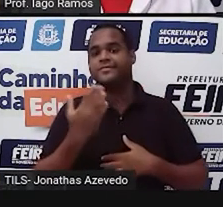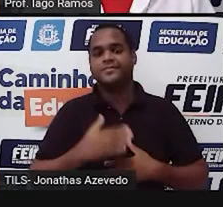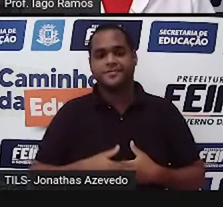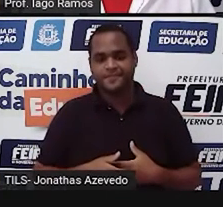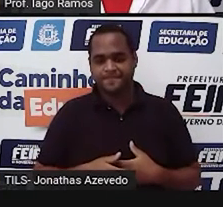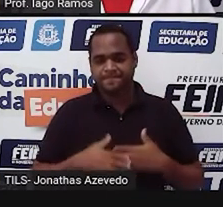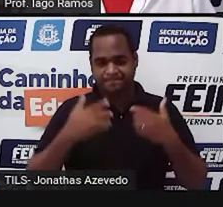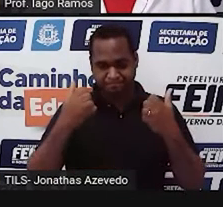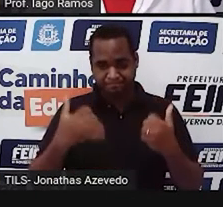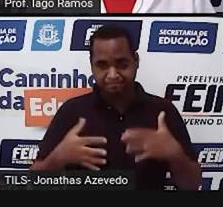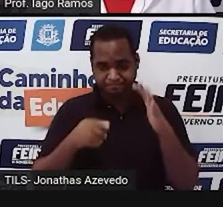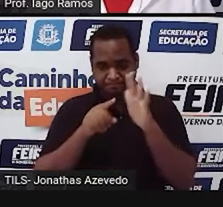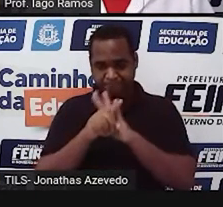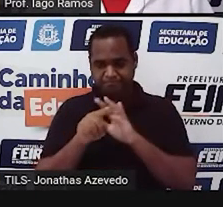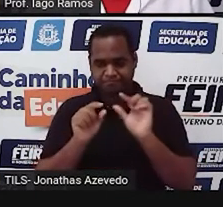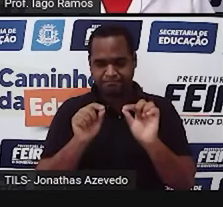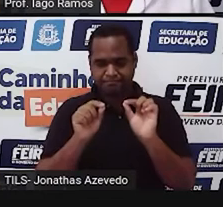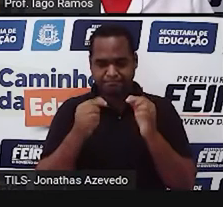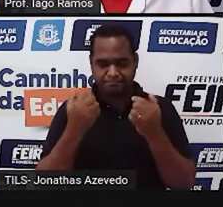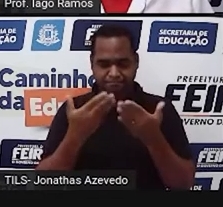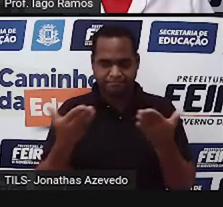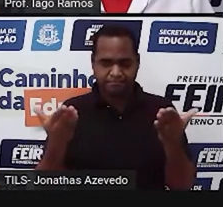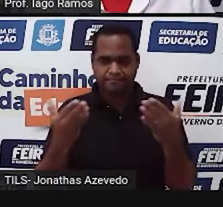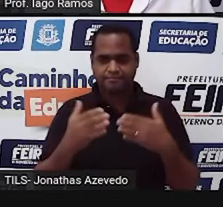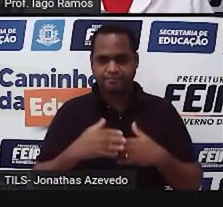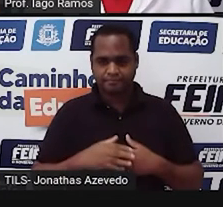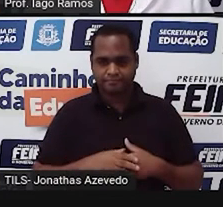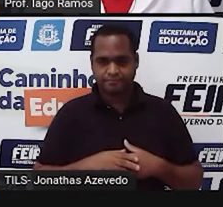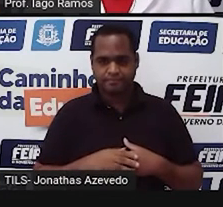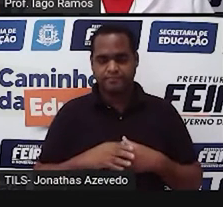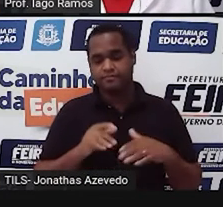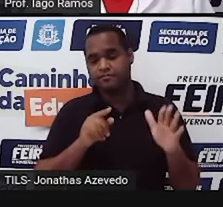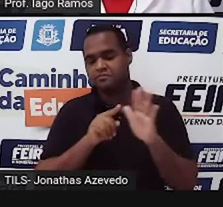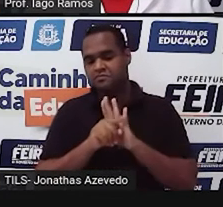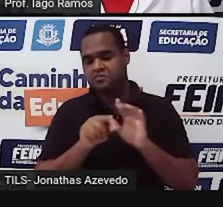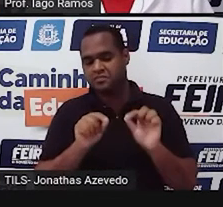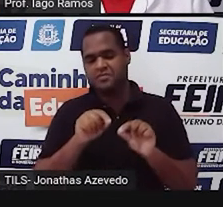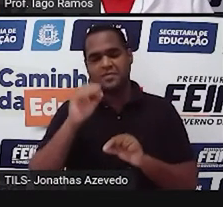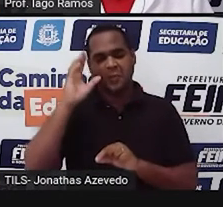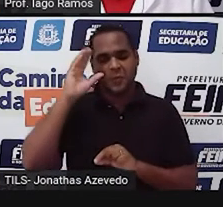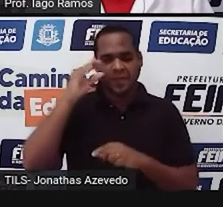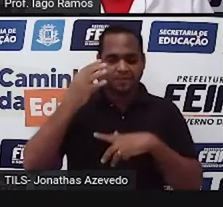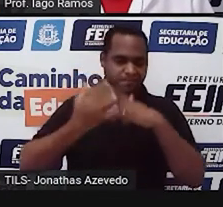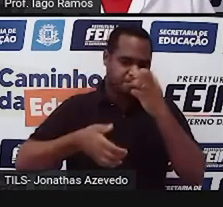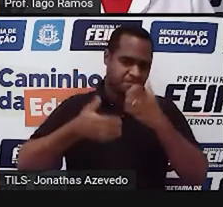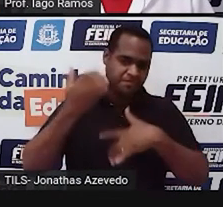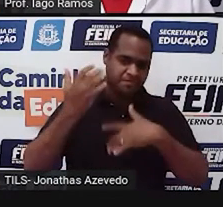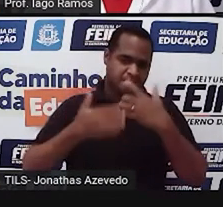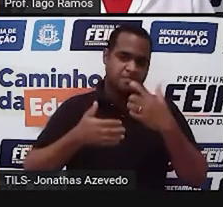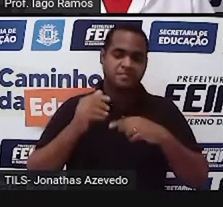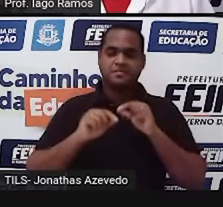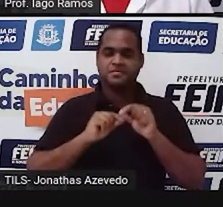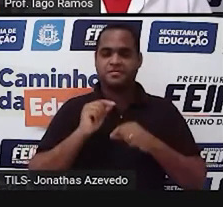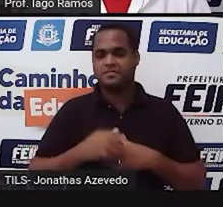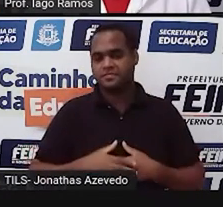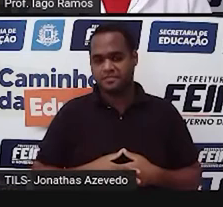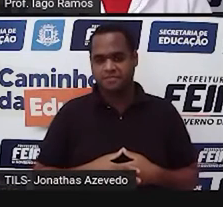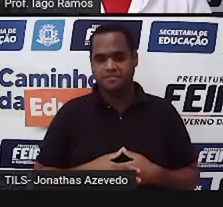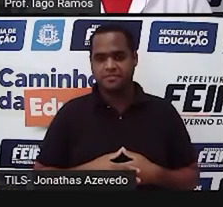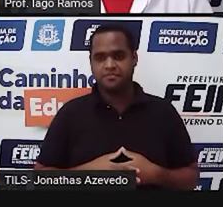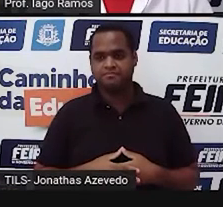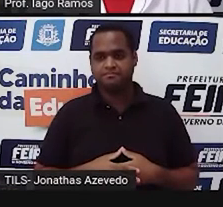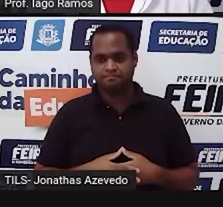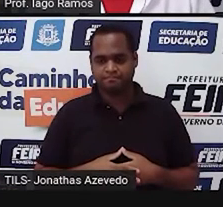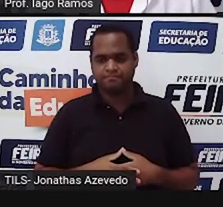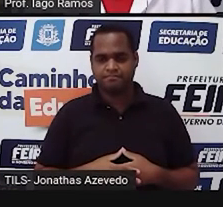deixa eu te fazer essa pergunta aqui tá não pega um tinha um tanto curiosa olha só a pergunta